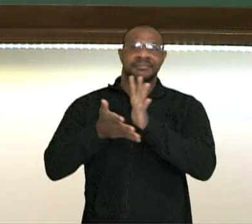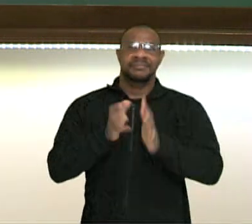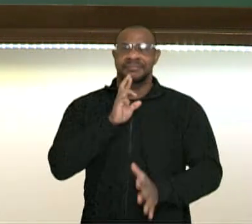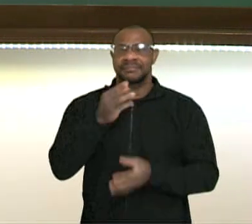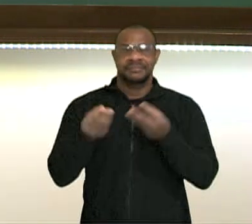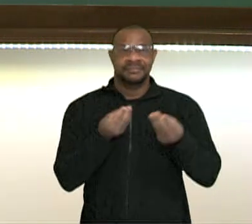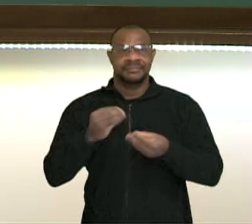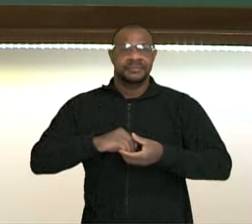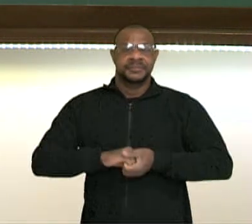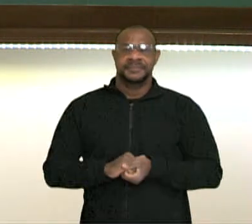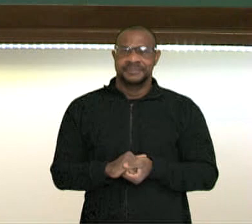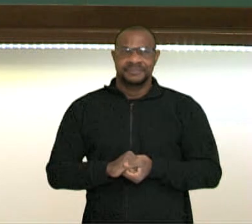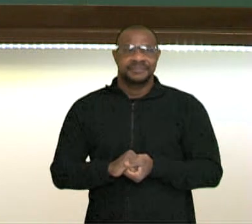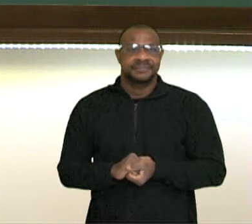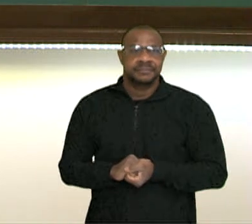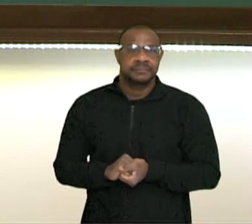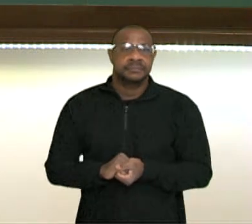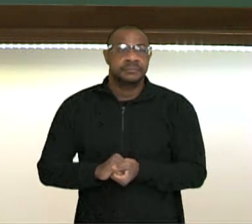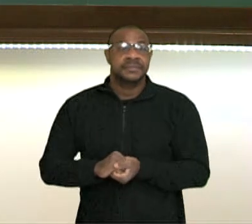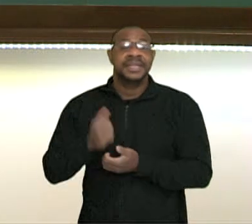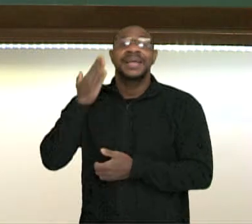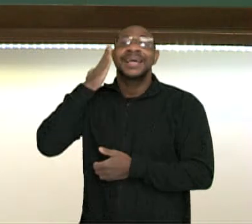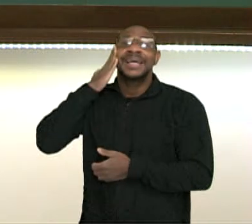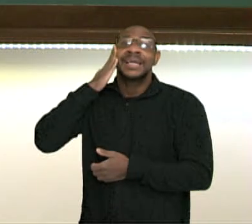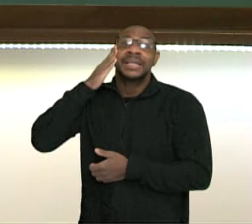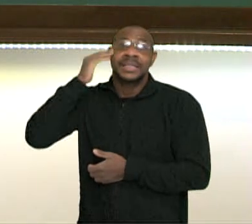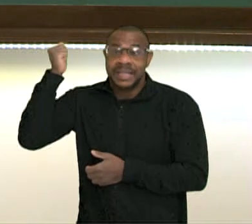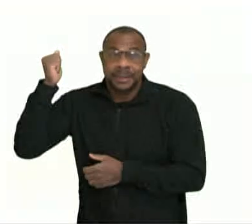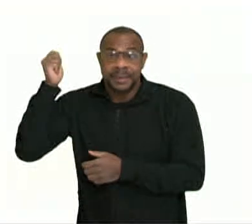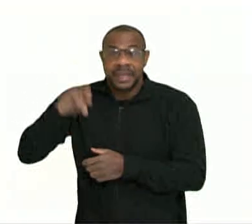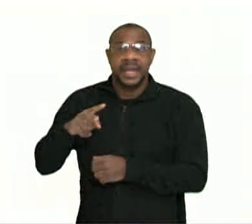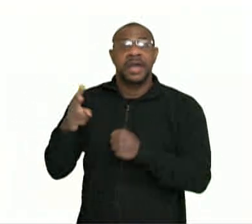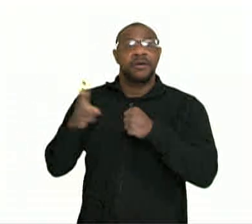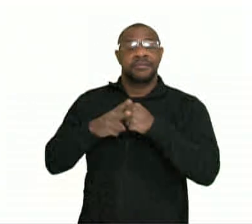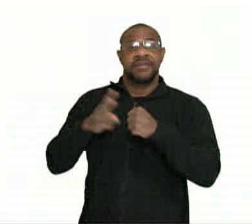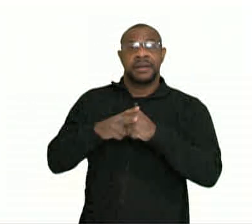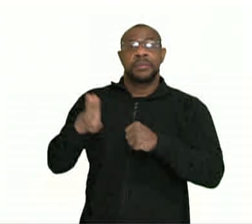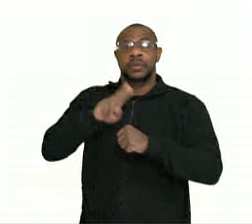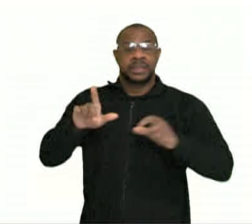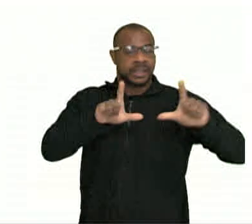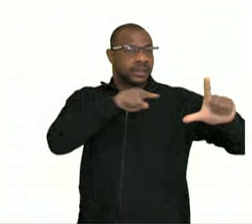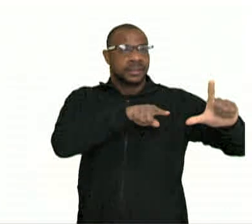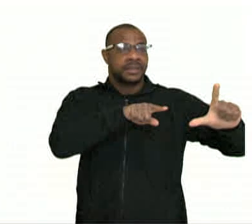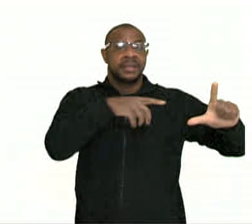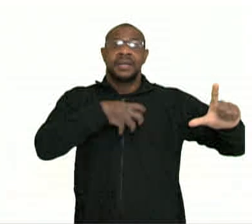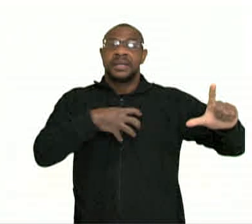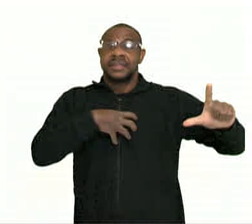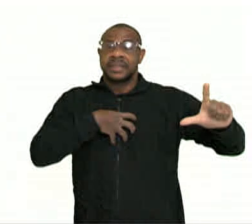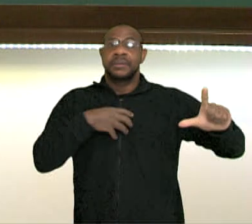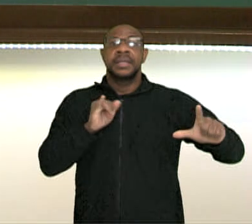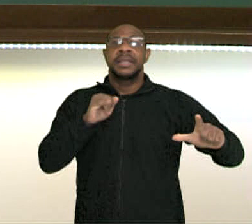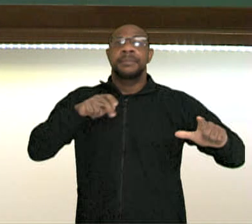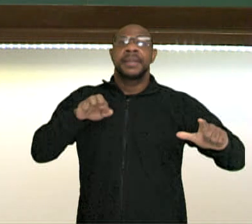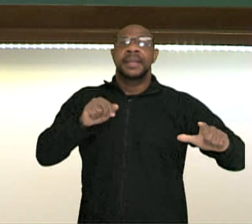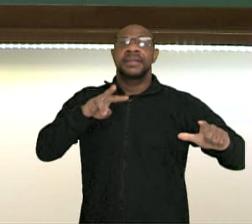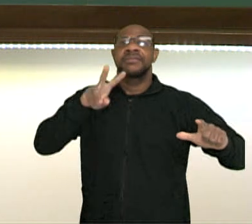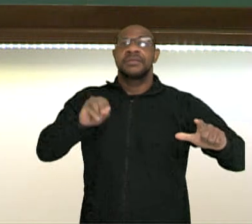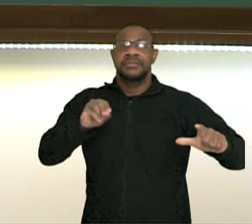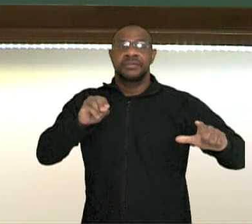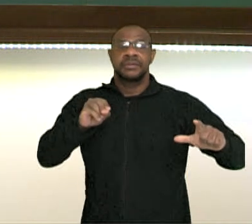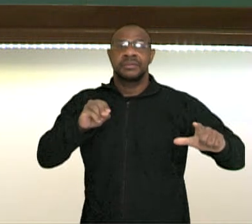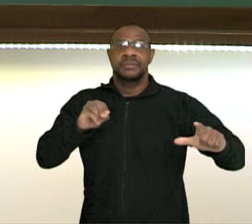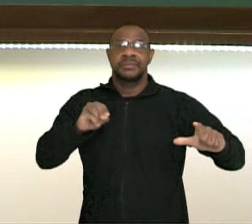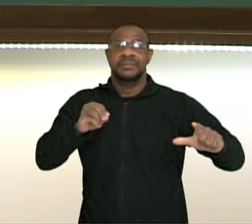resposta? Saiba é um verbo usado no panfleto. Ele está no modo imperativo. Como é imperativo em